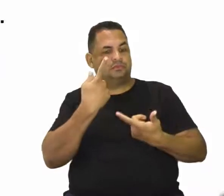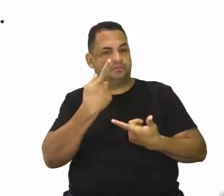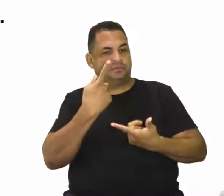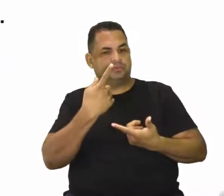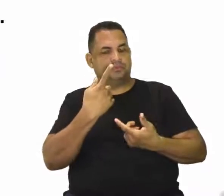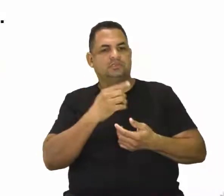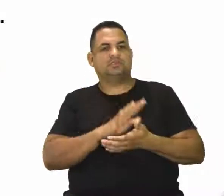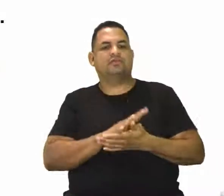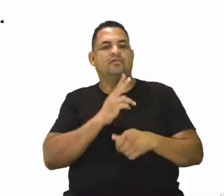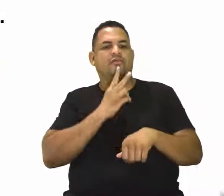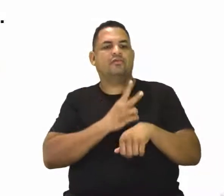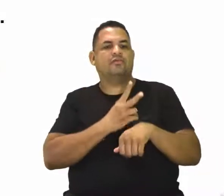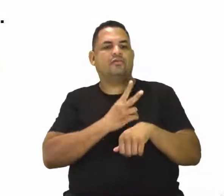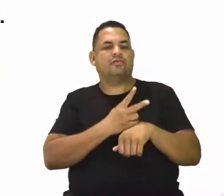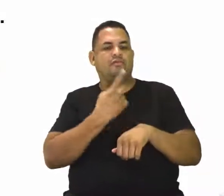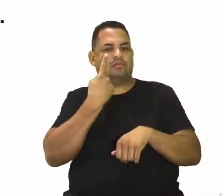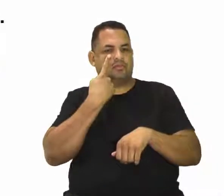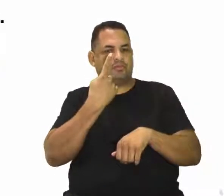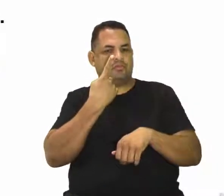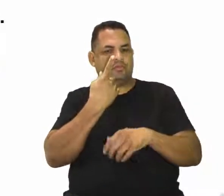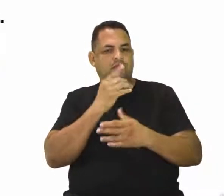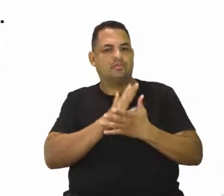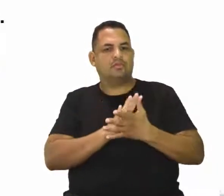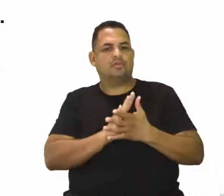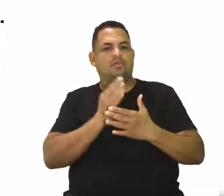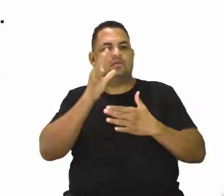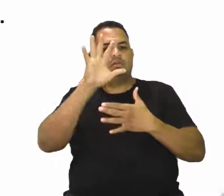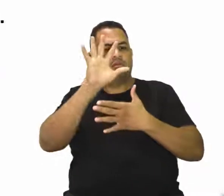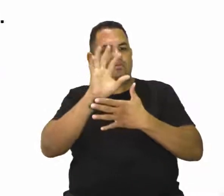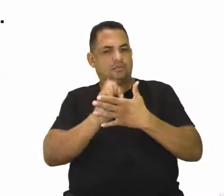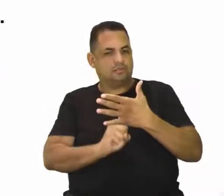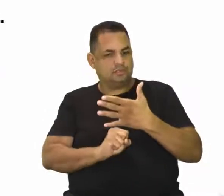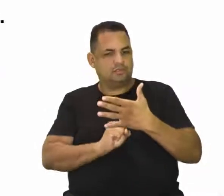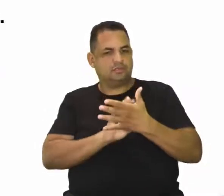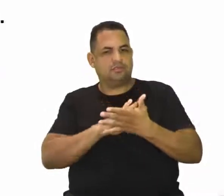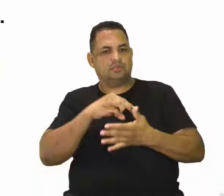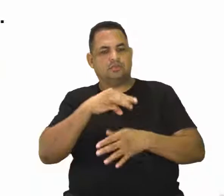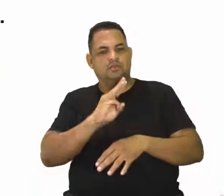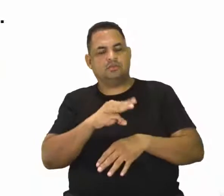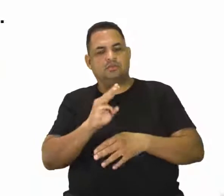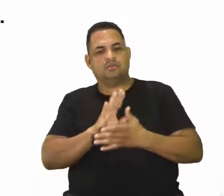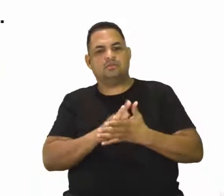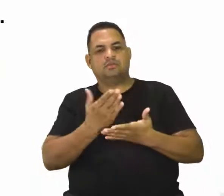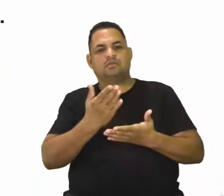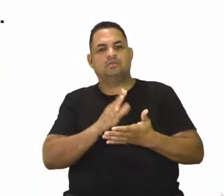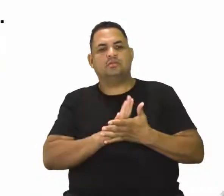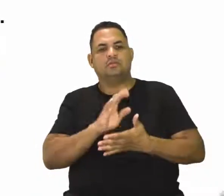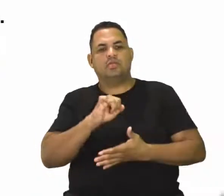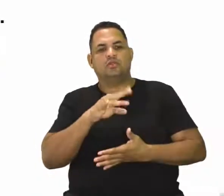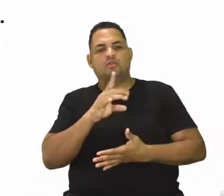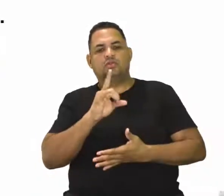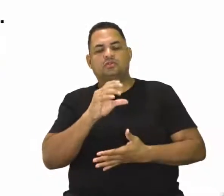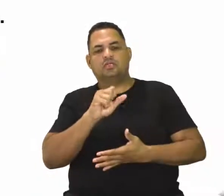Vocês deveriam baixar esse link do Milton Santos,